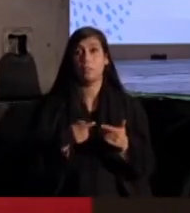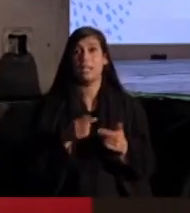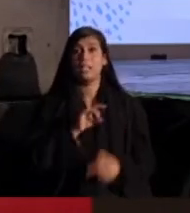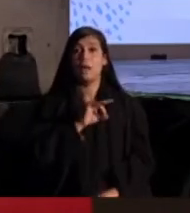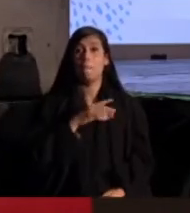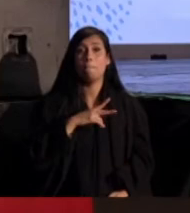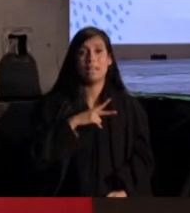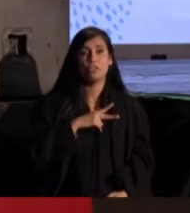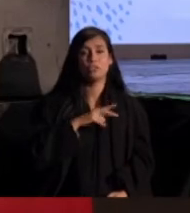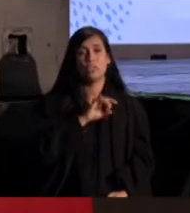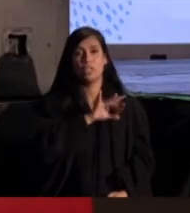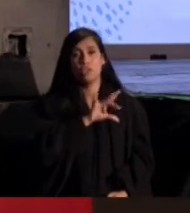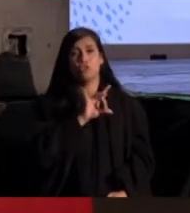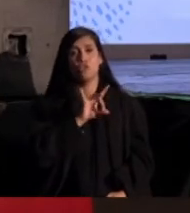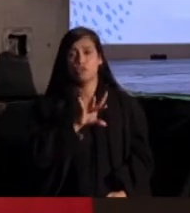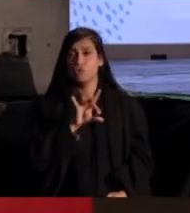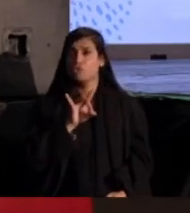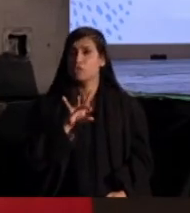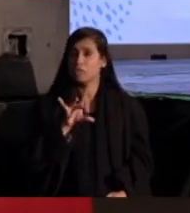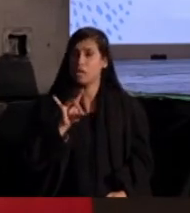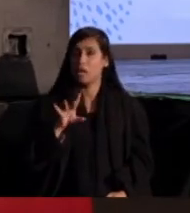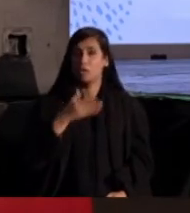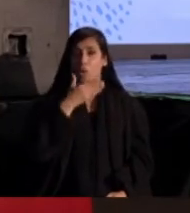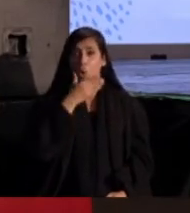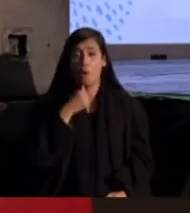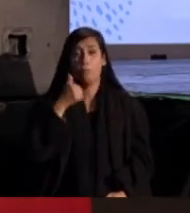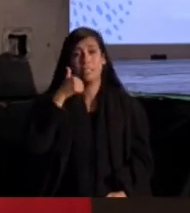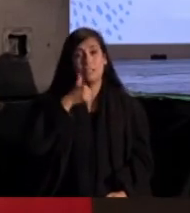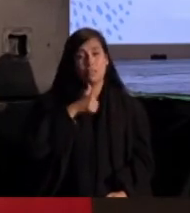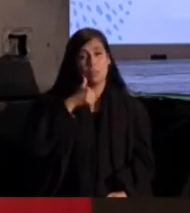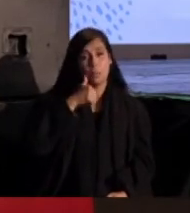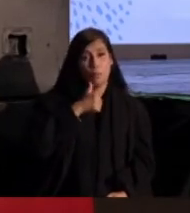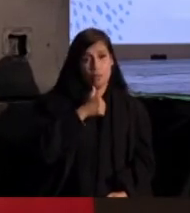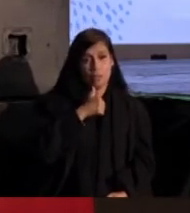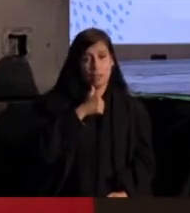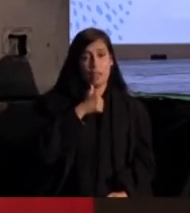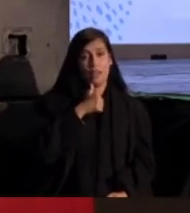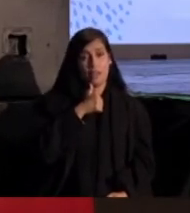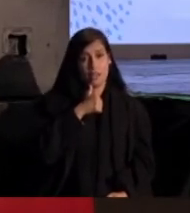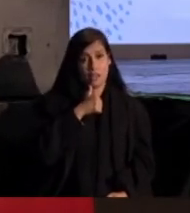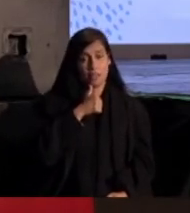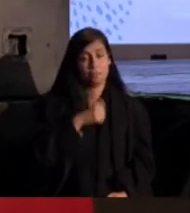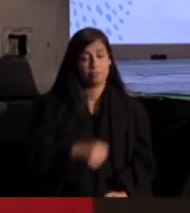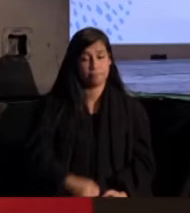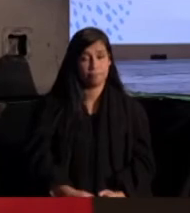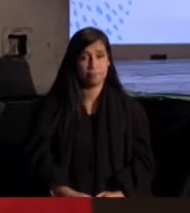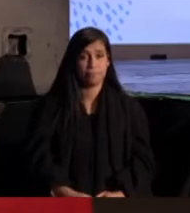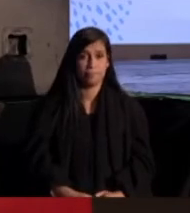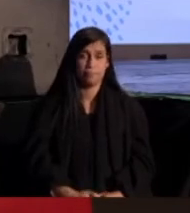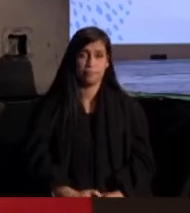genérica de homens e mulheres vivos em produção da própria existência.